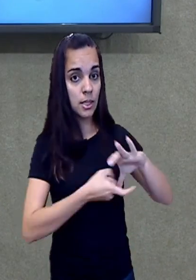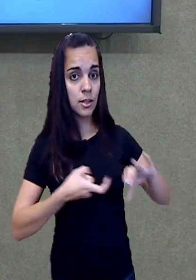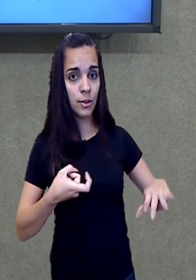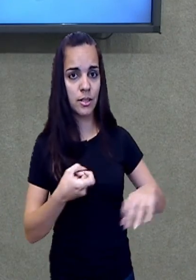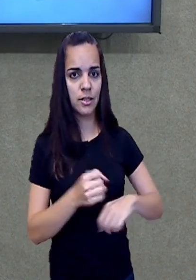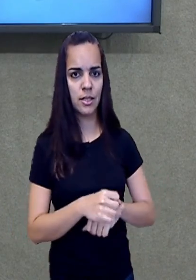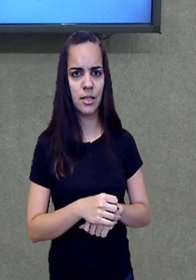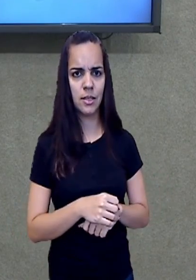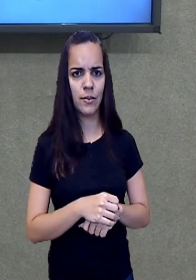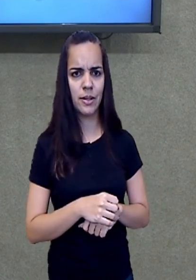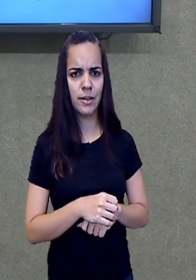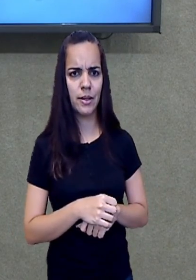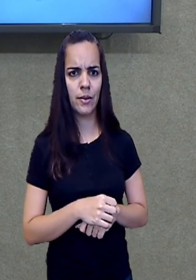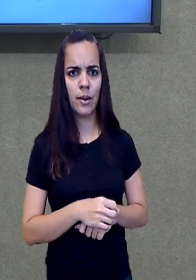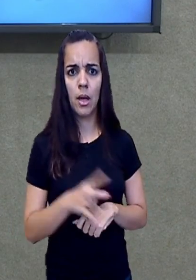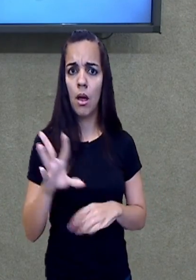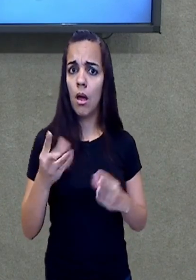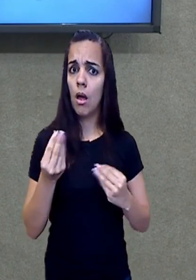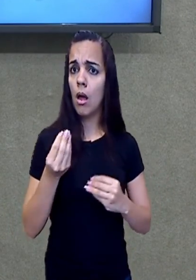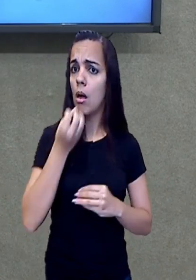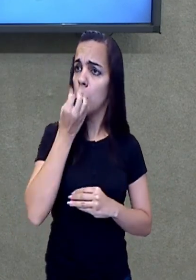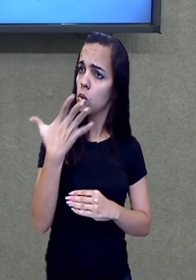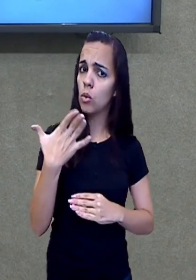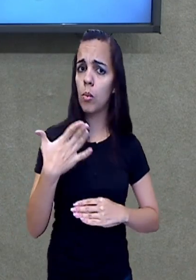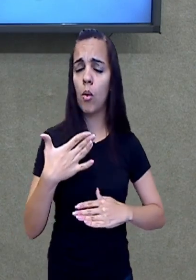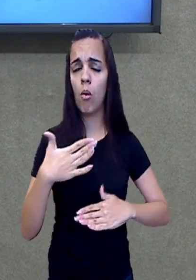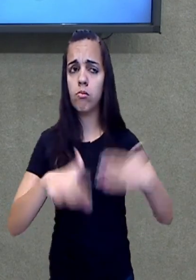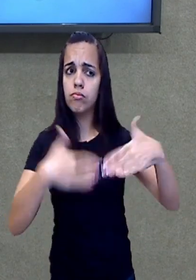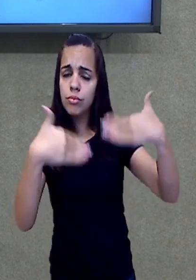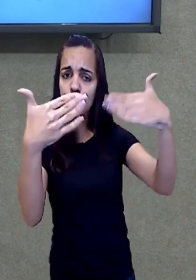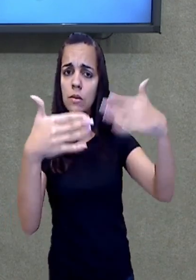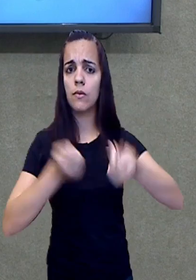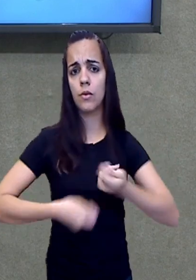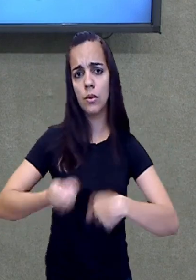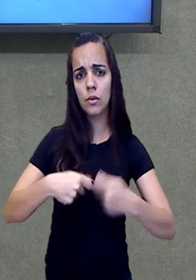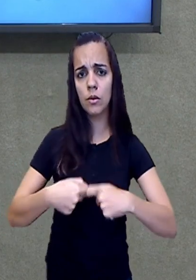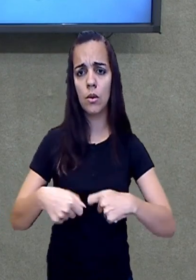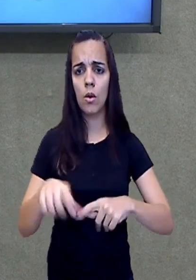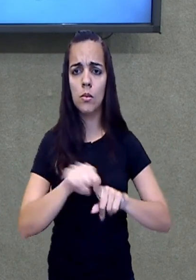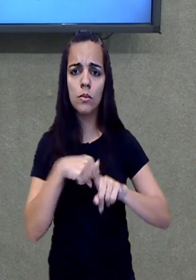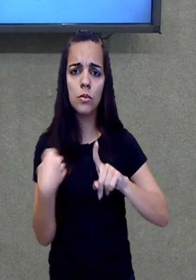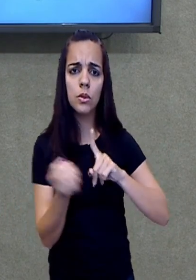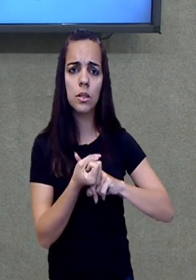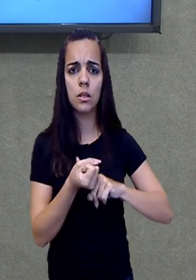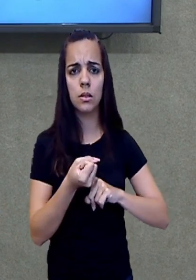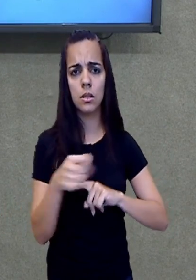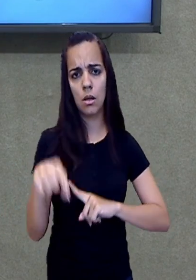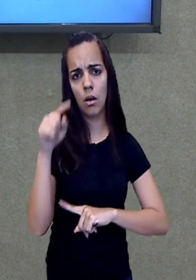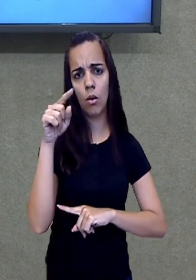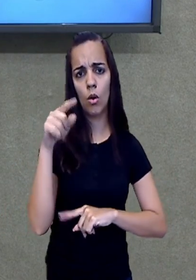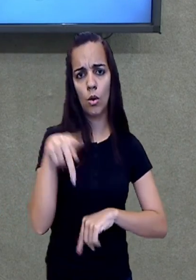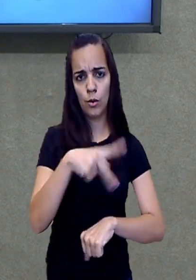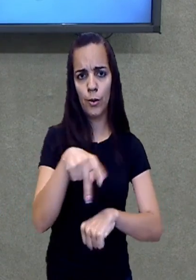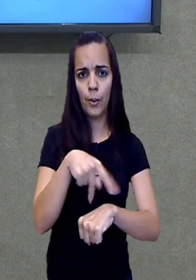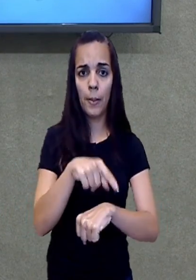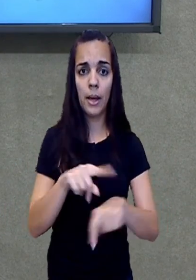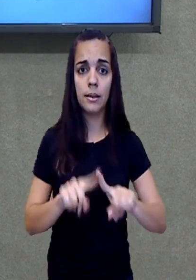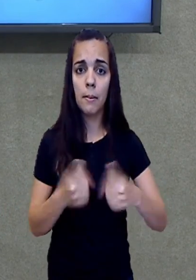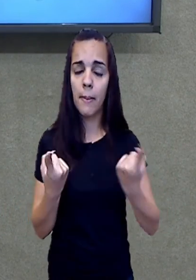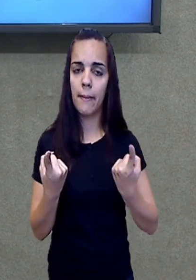a indústria da mineração, ela é muito boa para o desenvolvimento humano, para o desenvolvimento social, mas ela precisa ser feita de